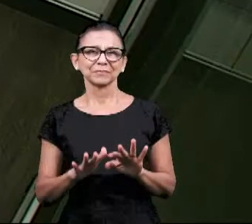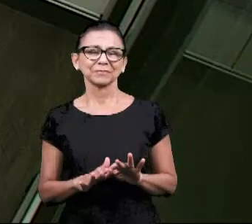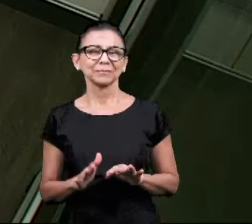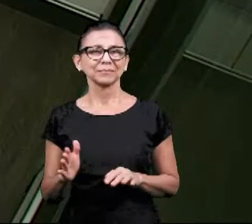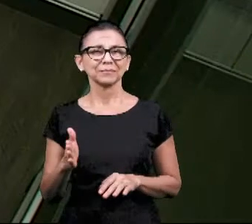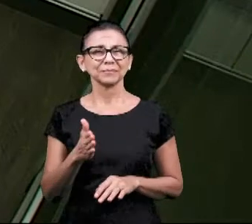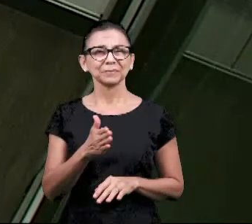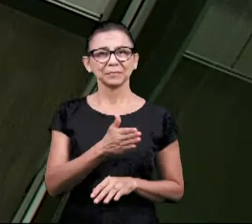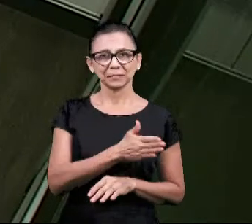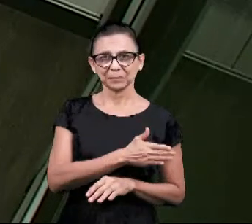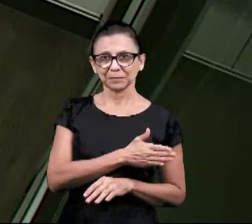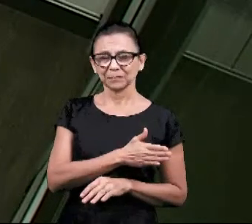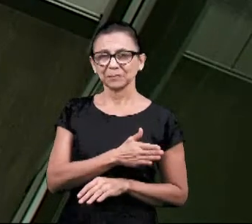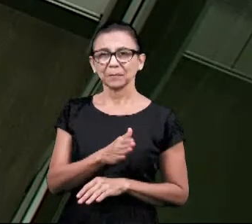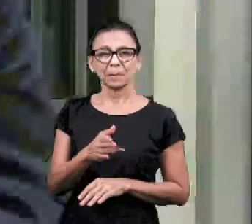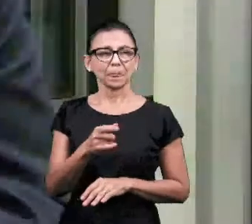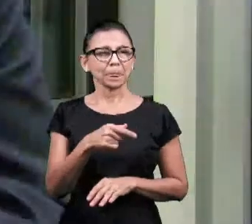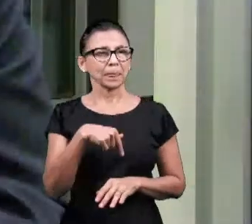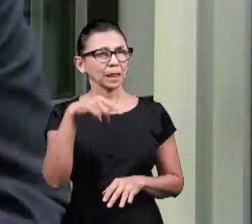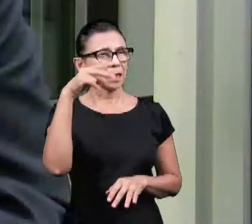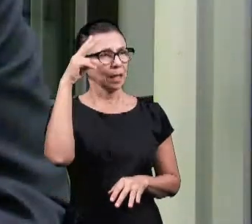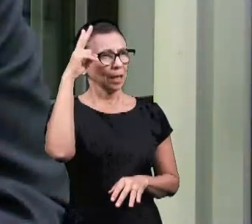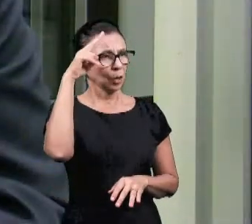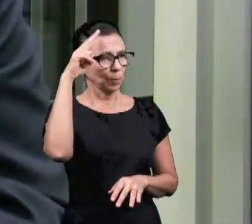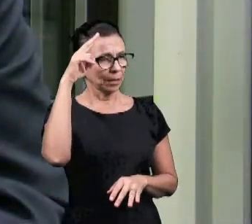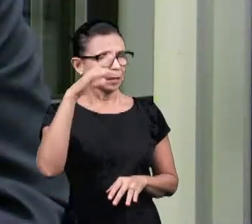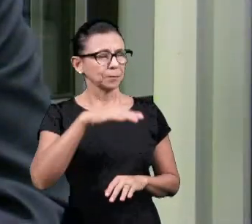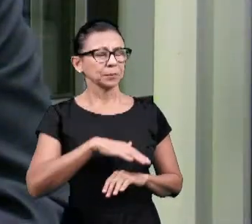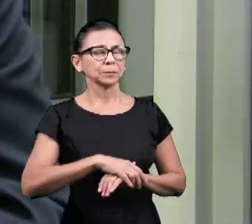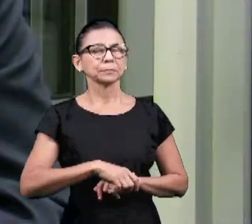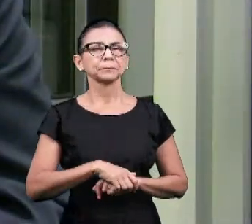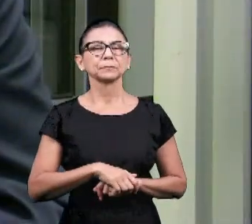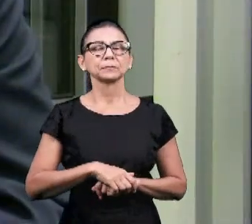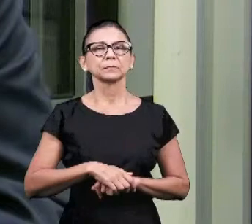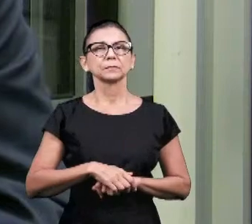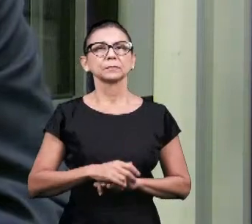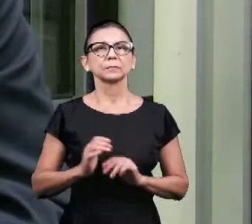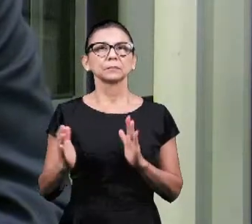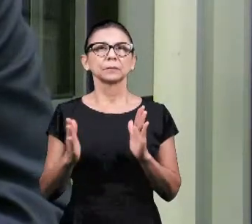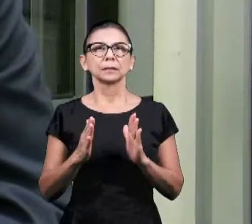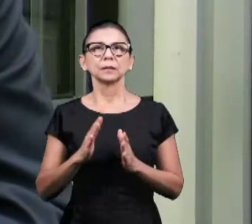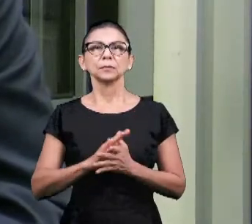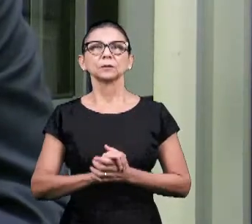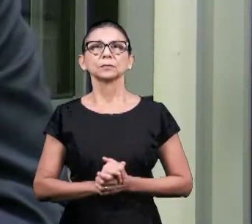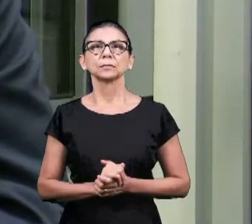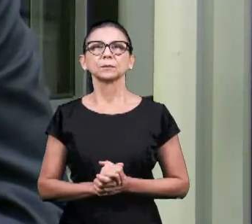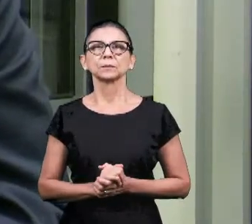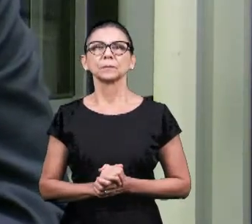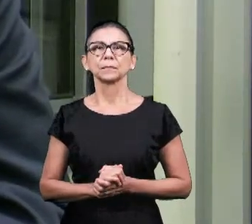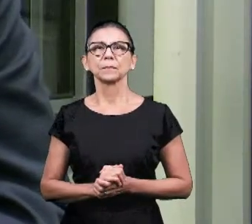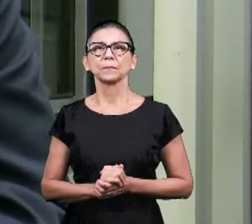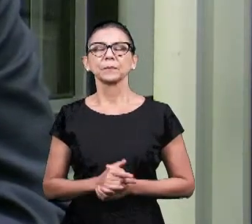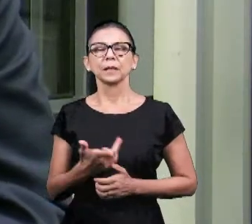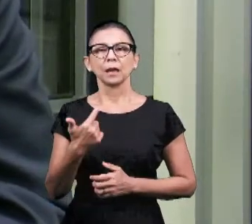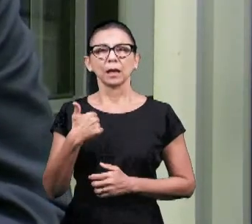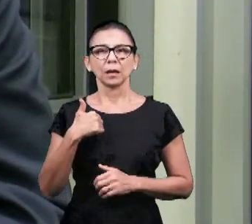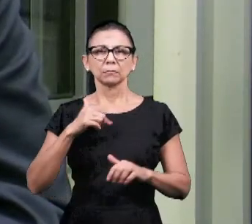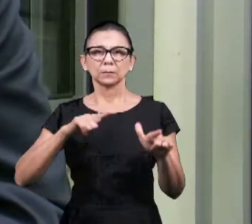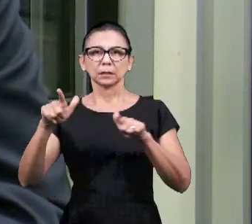Elias, que... Pode ficar à vontade, pastor. Eu estava num determinado trabalho que eu digo